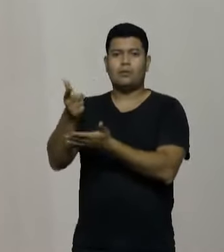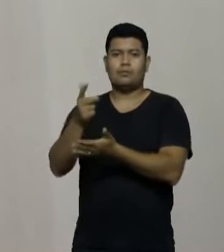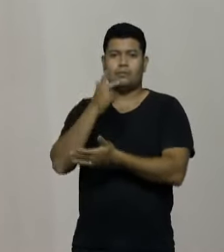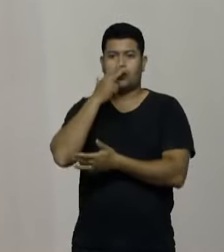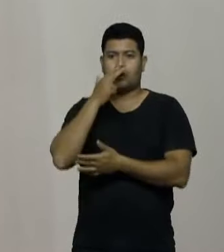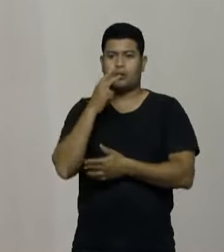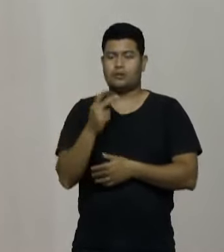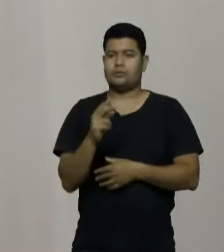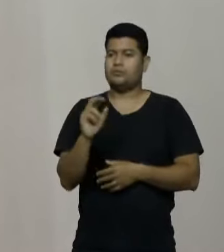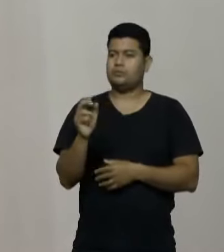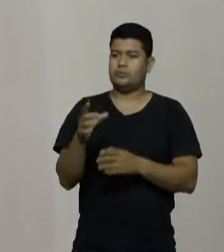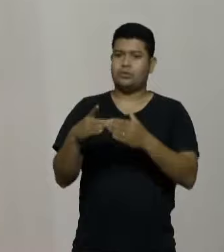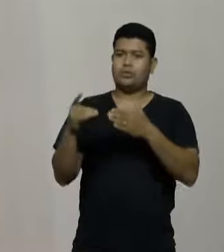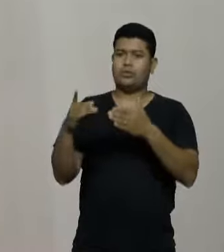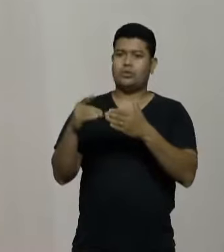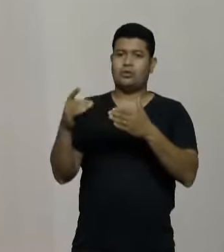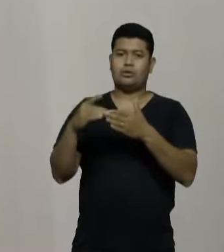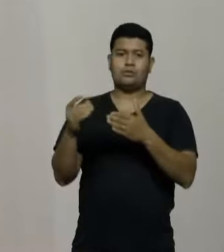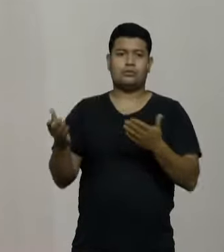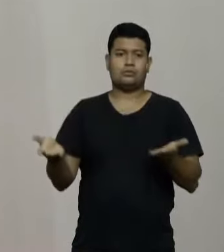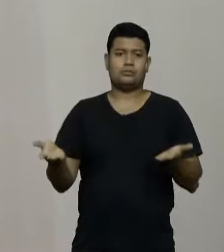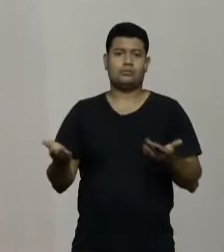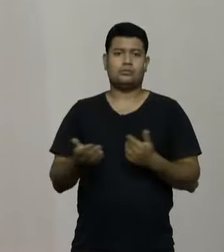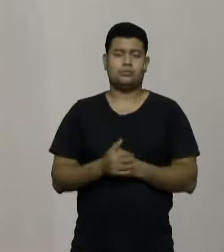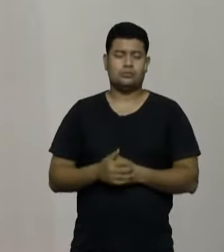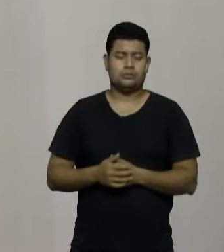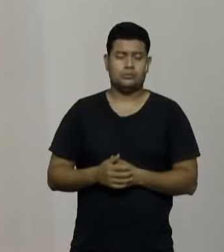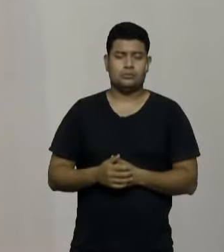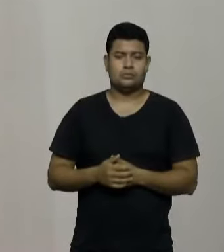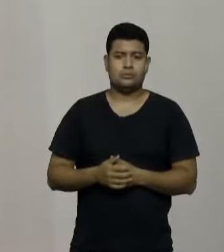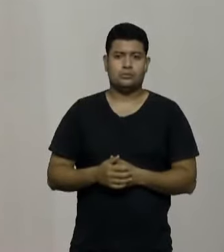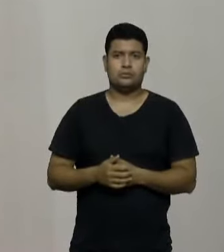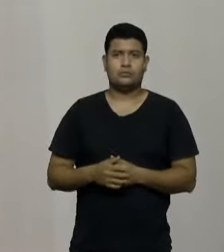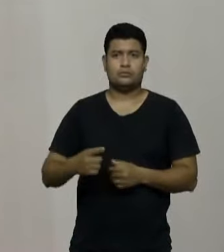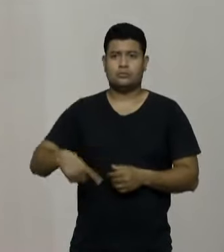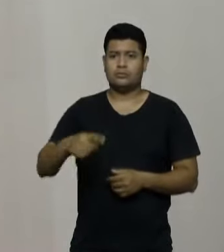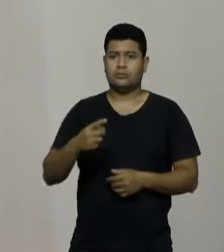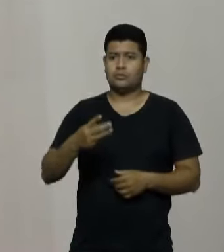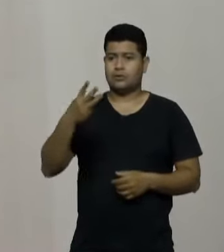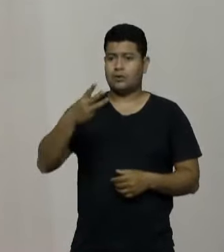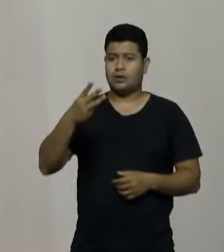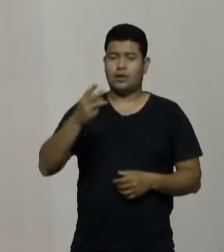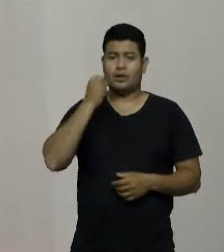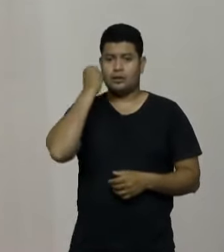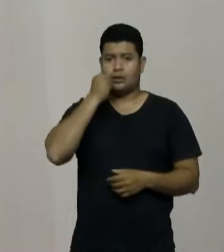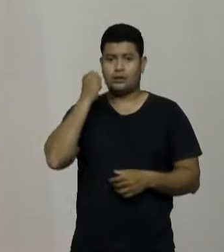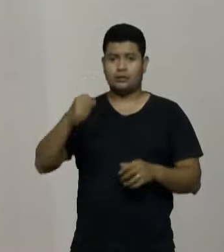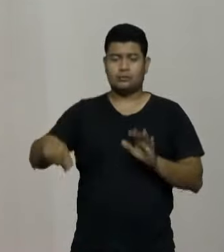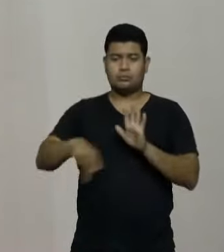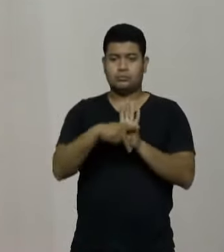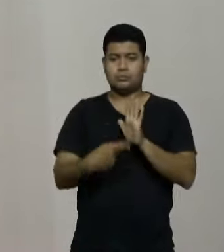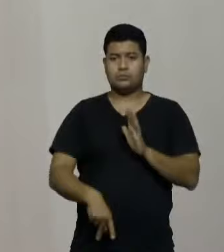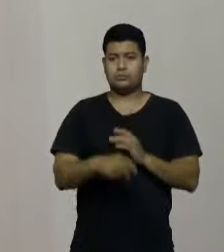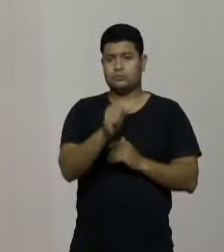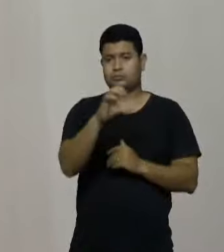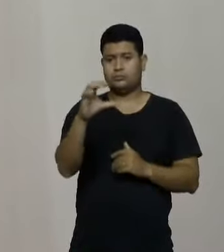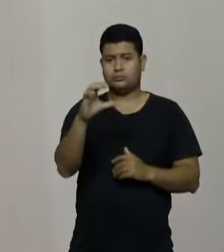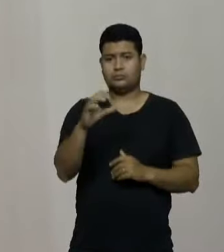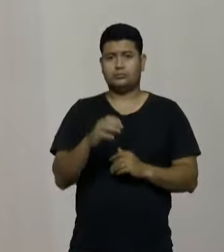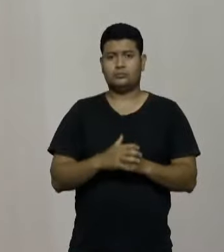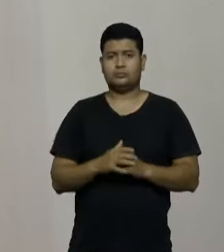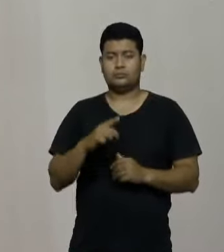autossuficiente. Nós temos 3 senadores. Nós temos